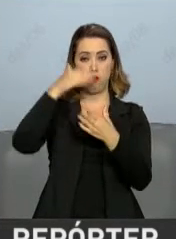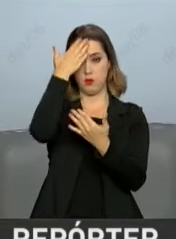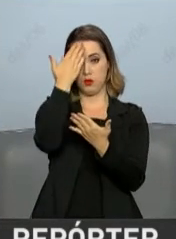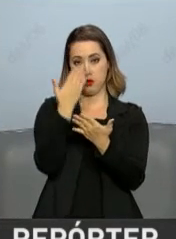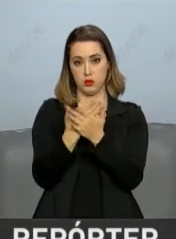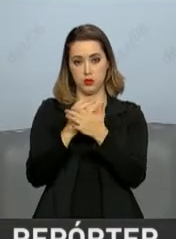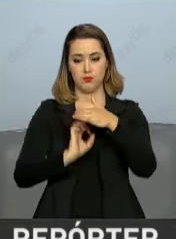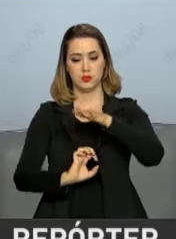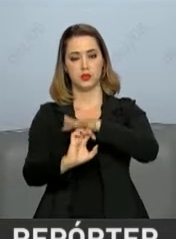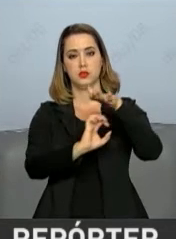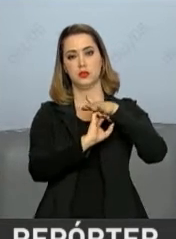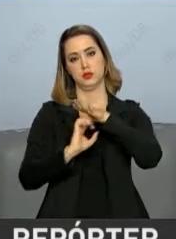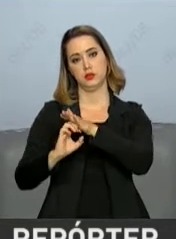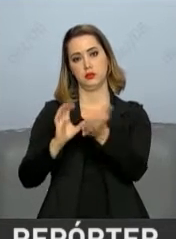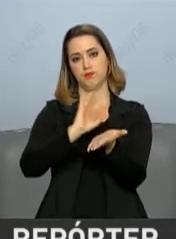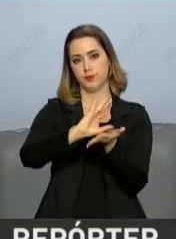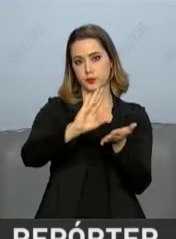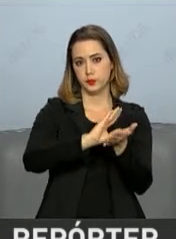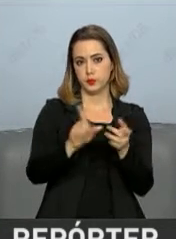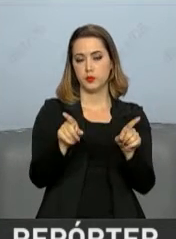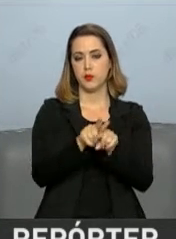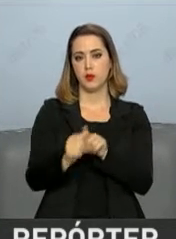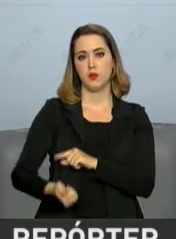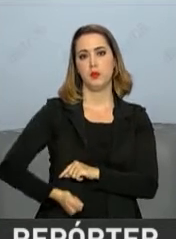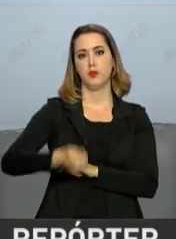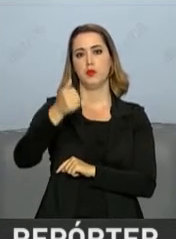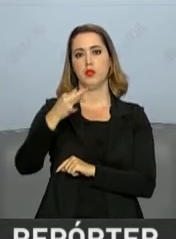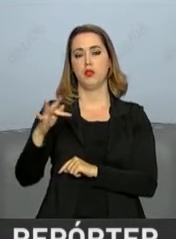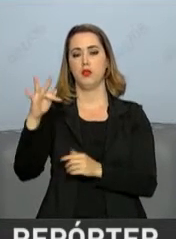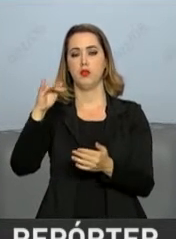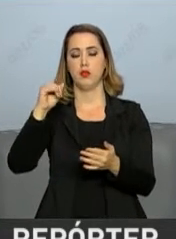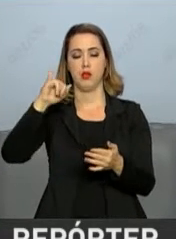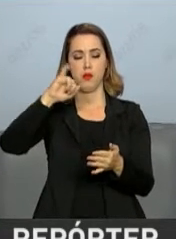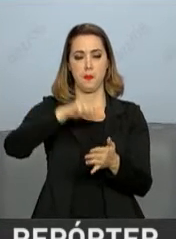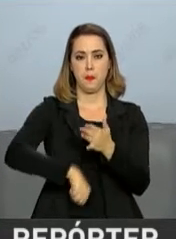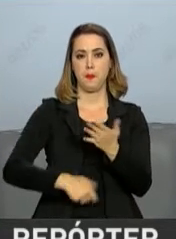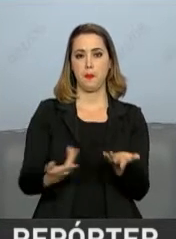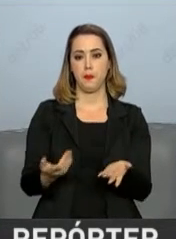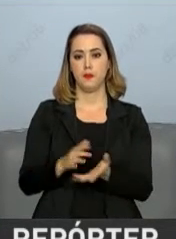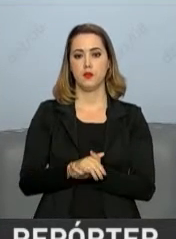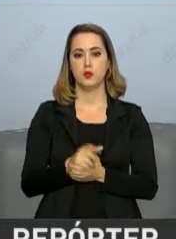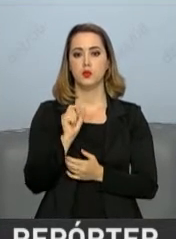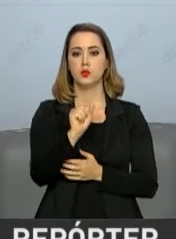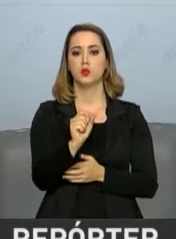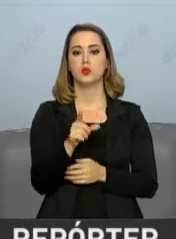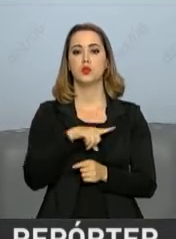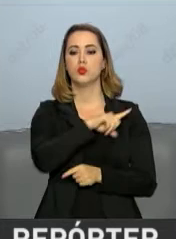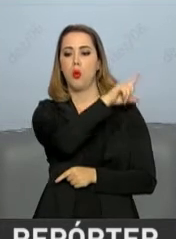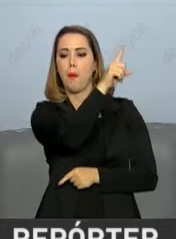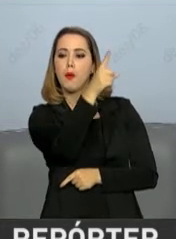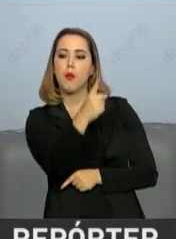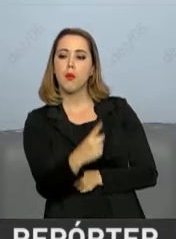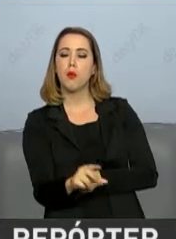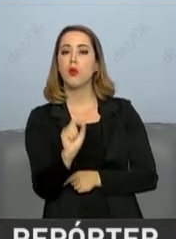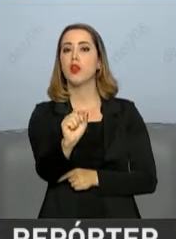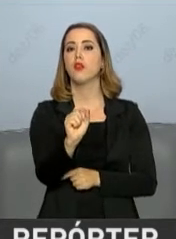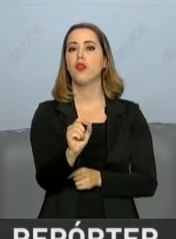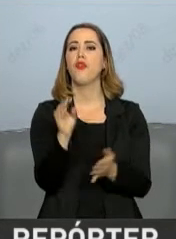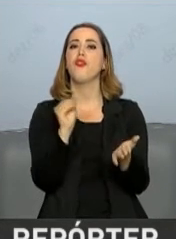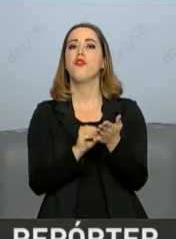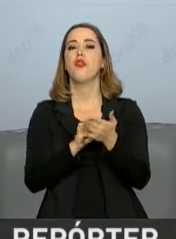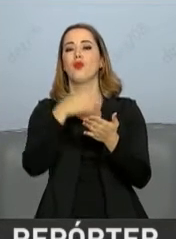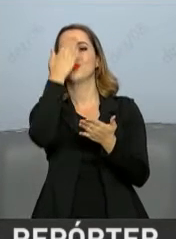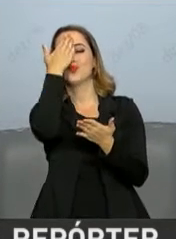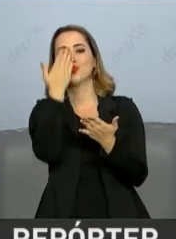e melhorar a questão fiscal que causou a recessão com queda de confiança queda de confiança puxou o investimento pra nós